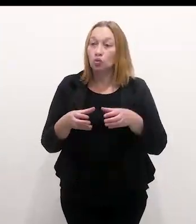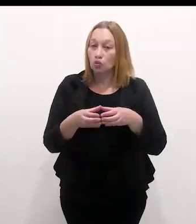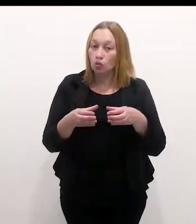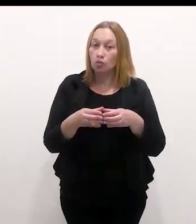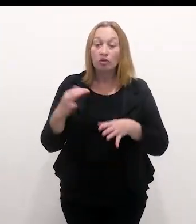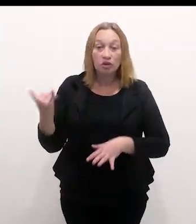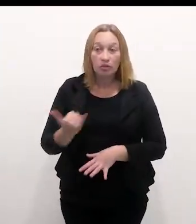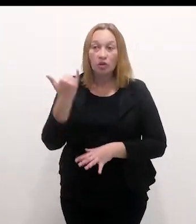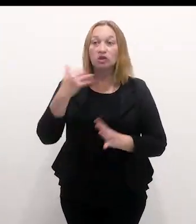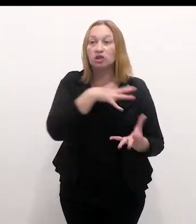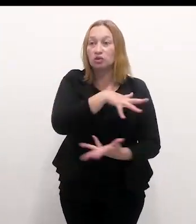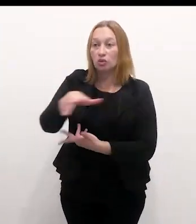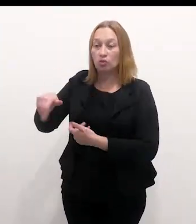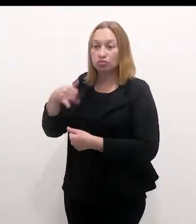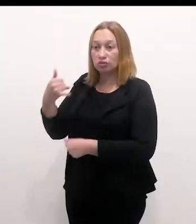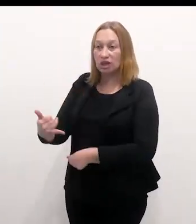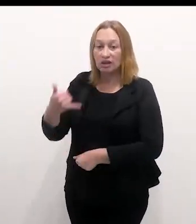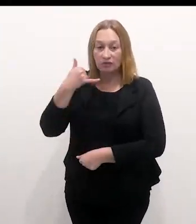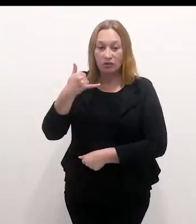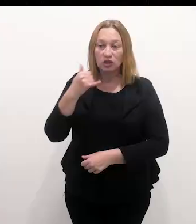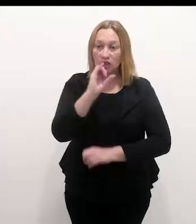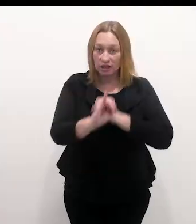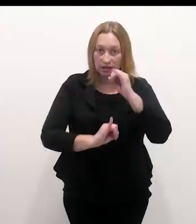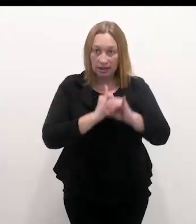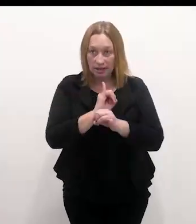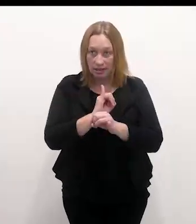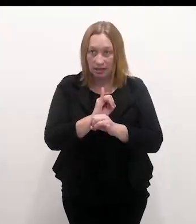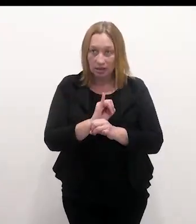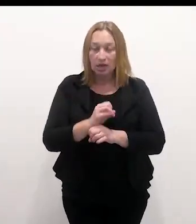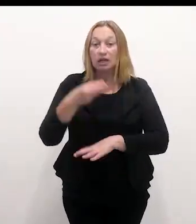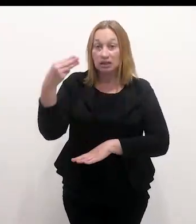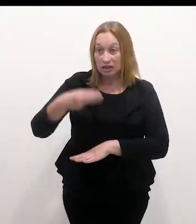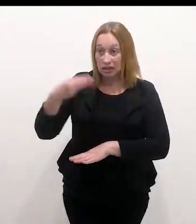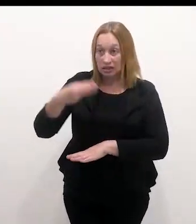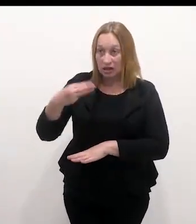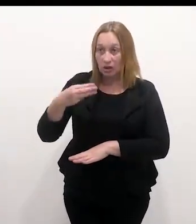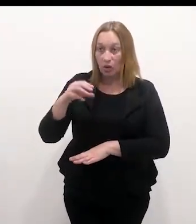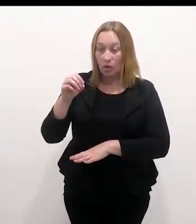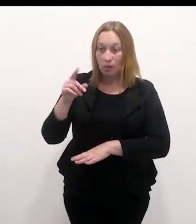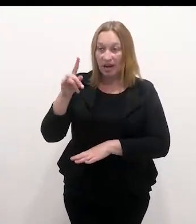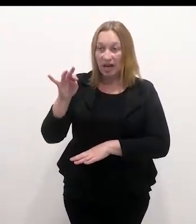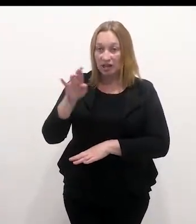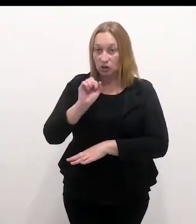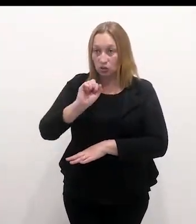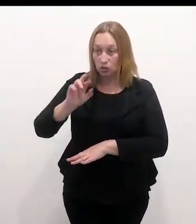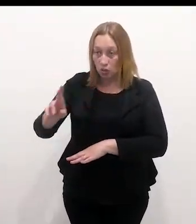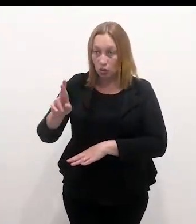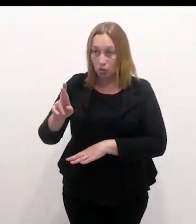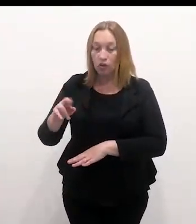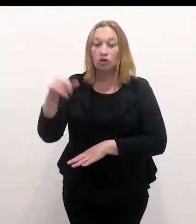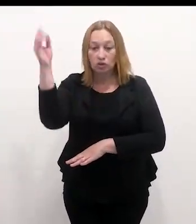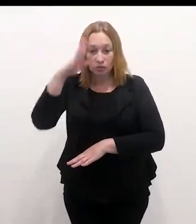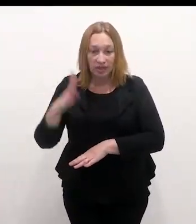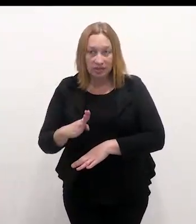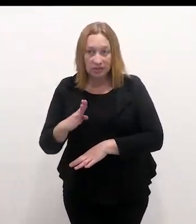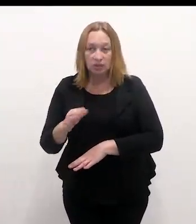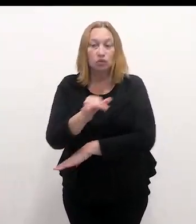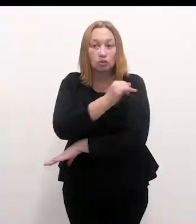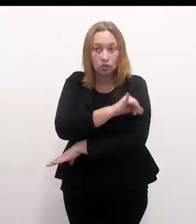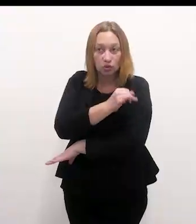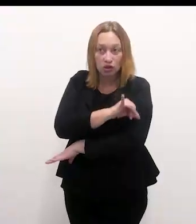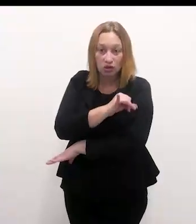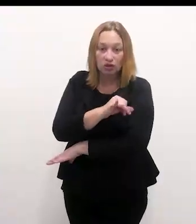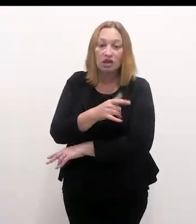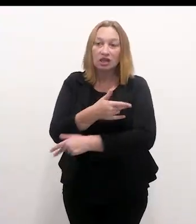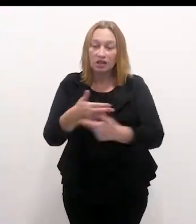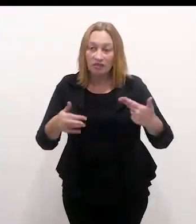um dos maiores grupos do mundo por telefone e internet. Terceiro operador do país, do Brasil, e a sede principal